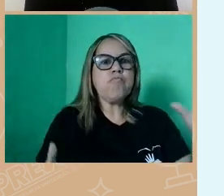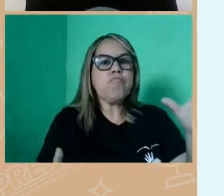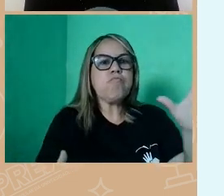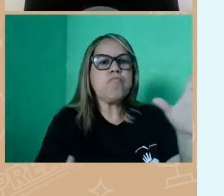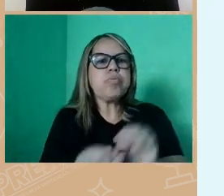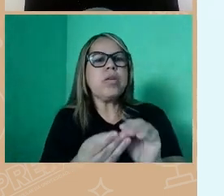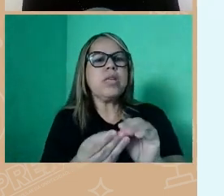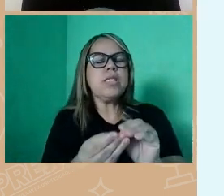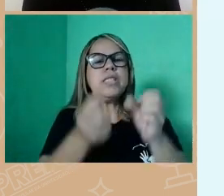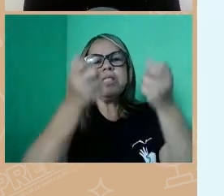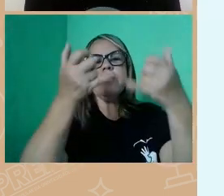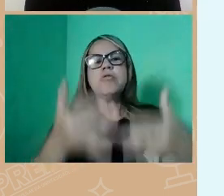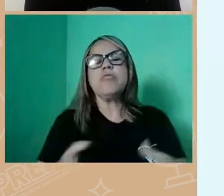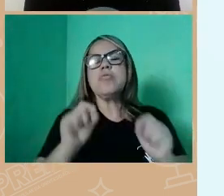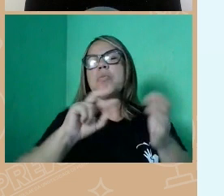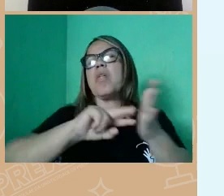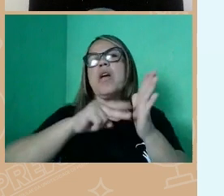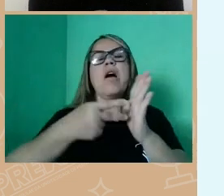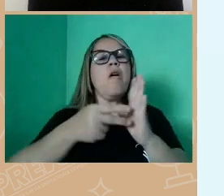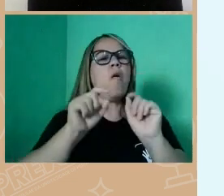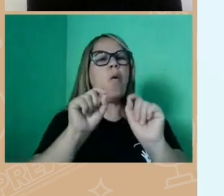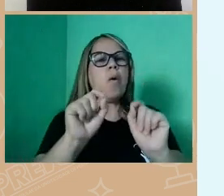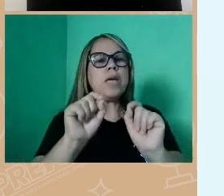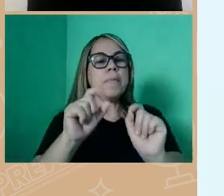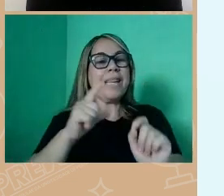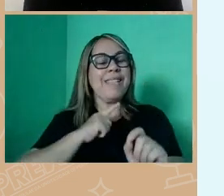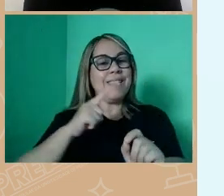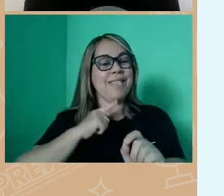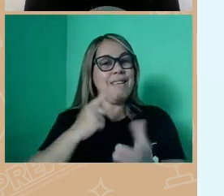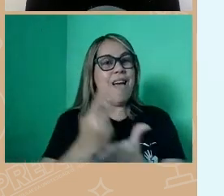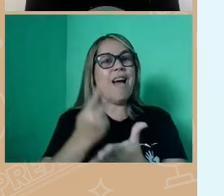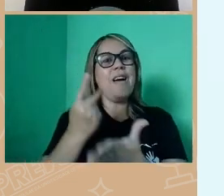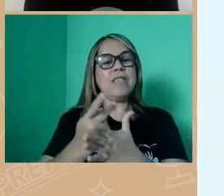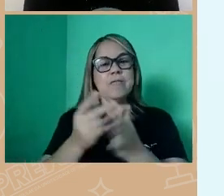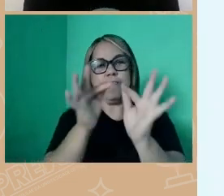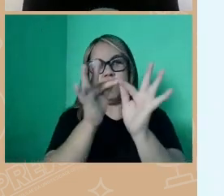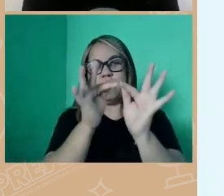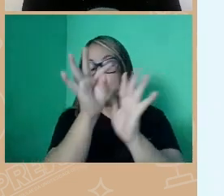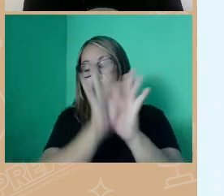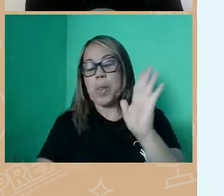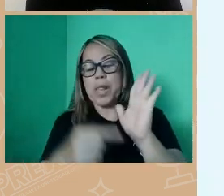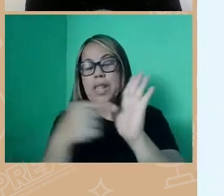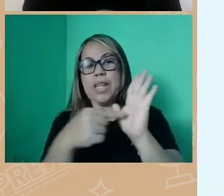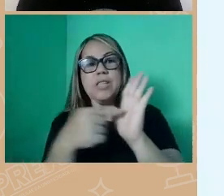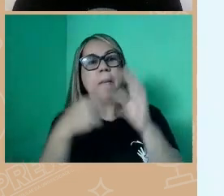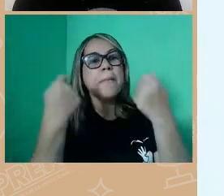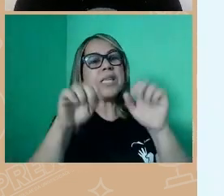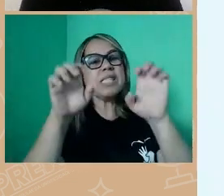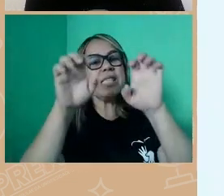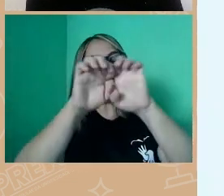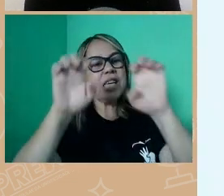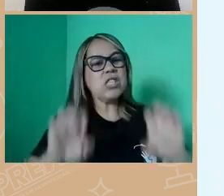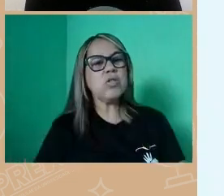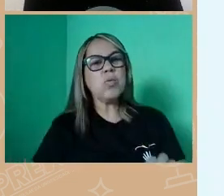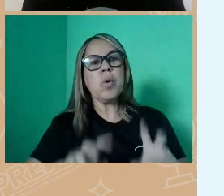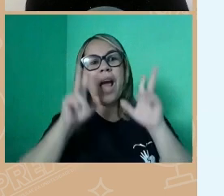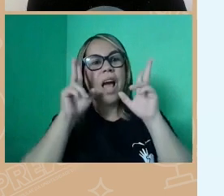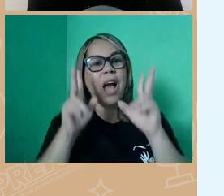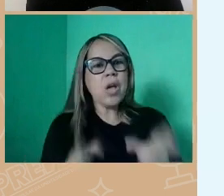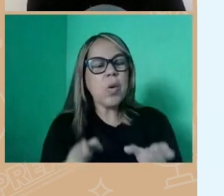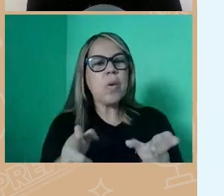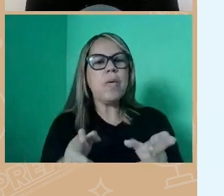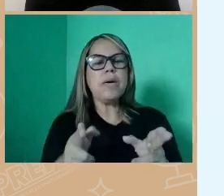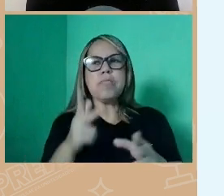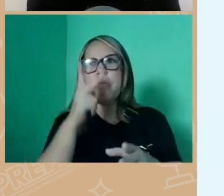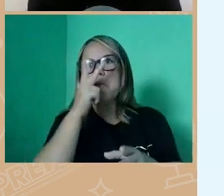significa dizer que, para que haja paralelismo no texto, devem haver estruturas iguais, estruturas